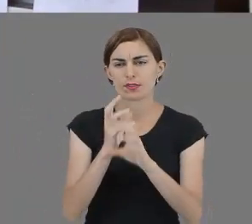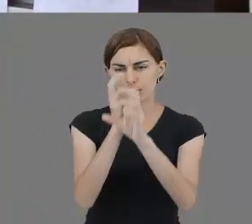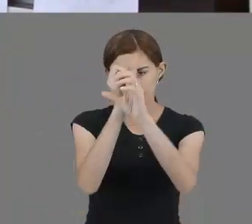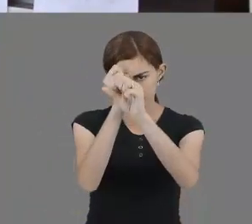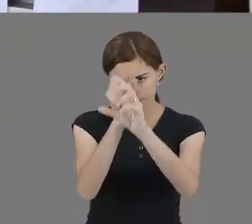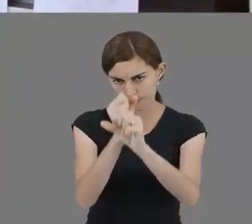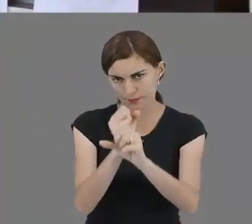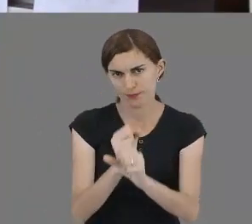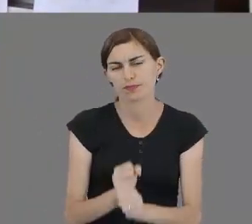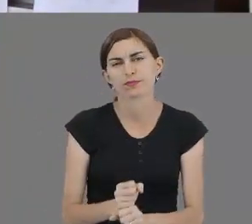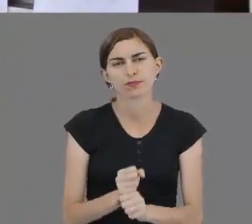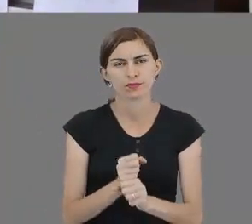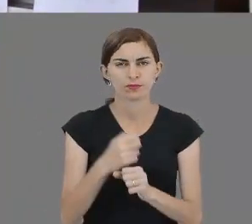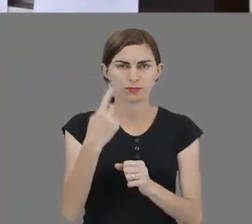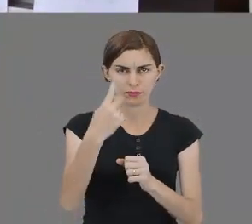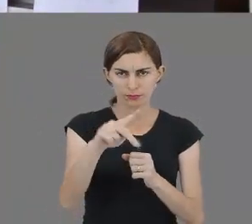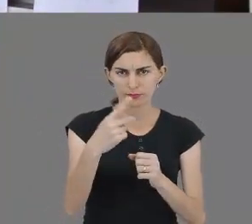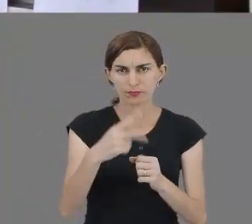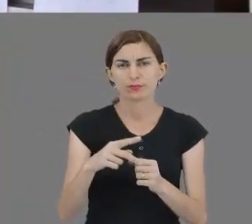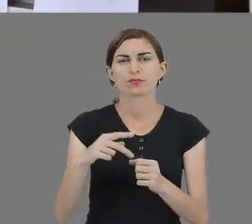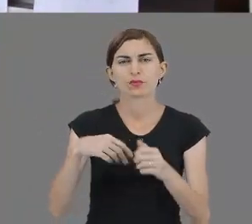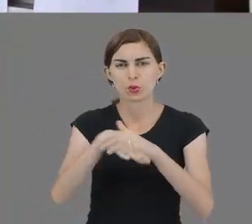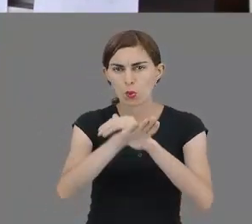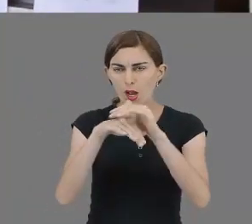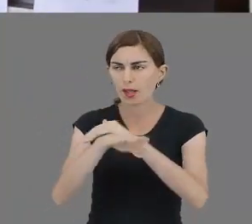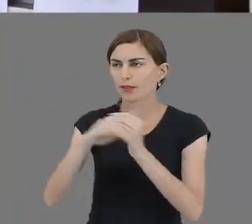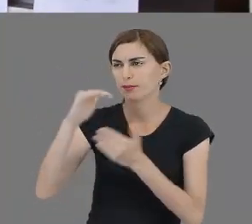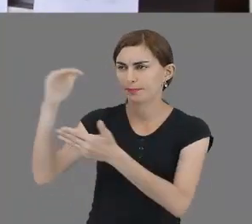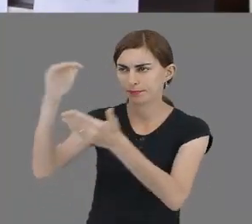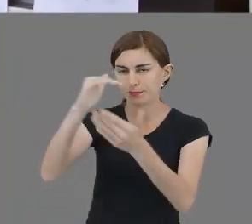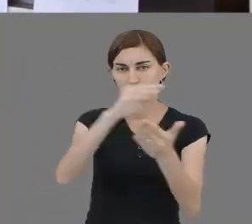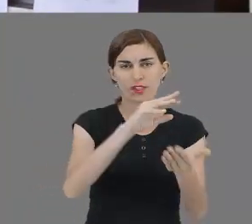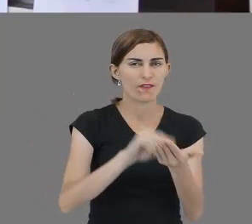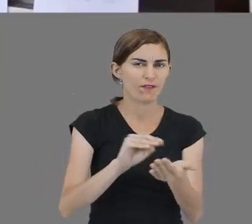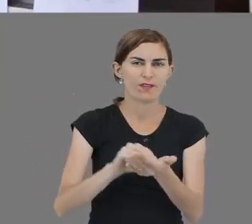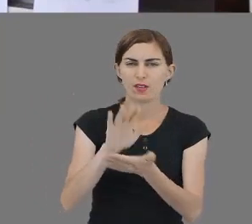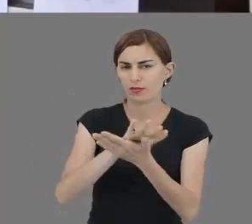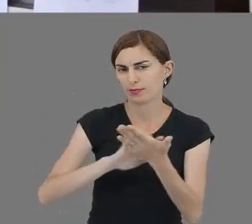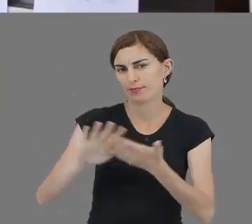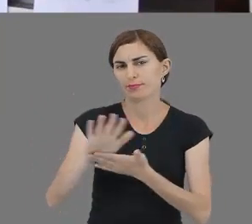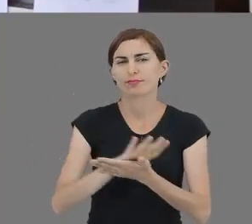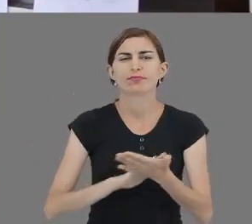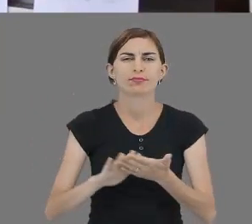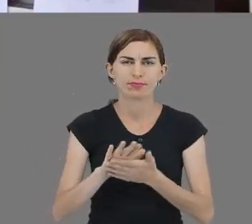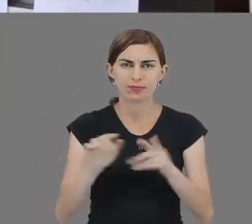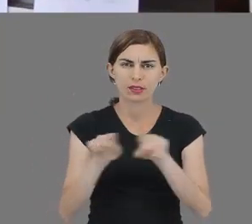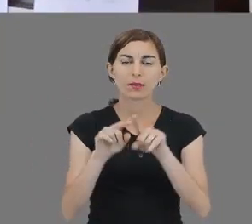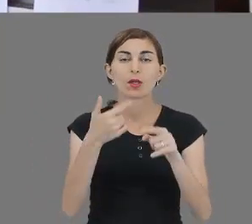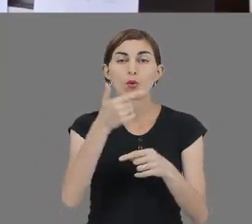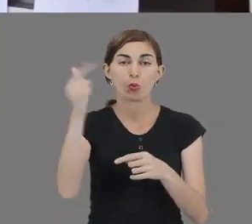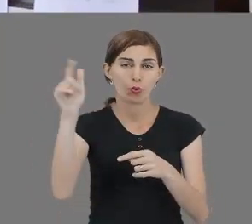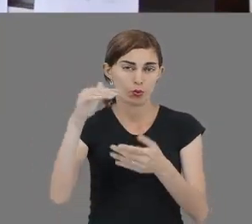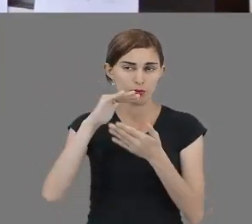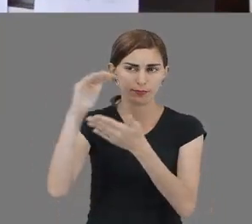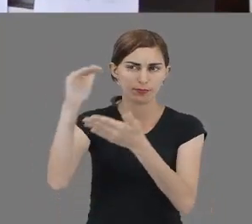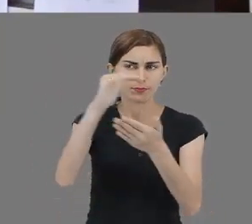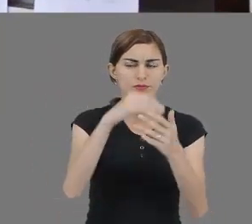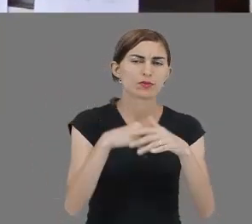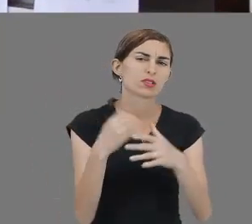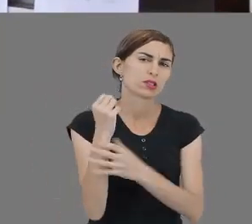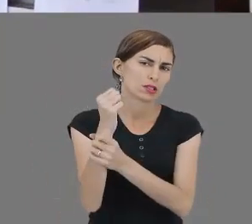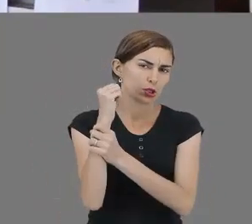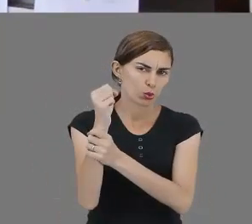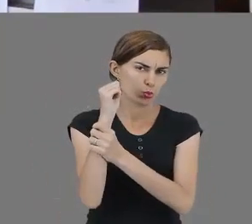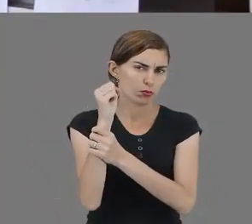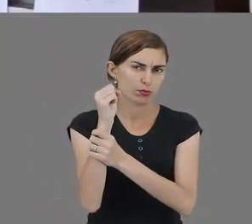calcule basicamente o seu estoque e não deixe que ele falte. Outro conceito seria o estoque de segurança. É uma